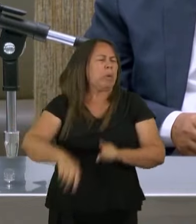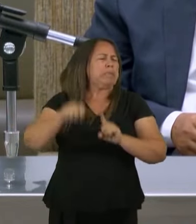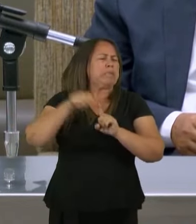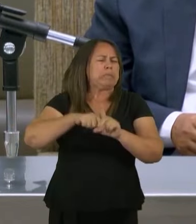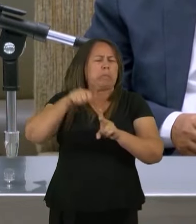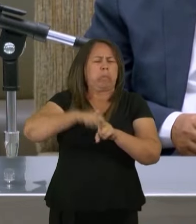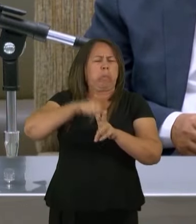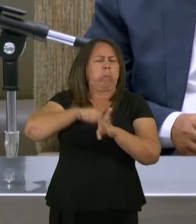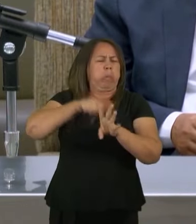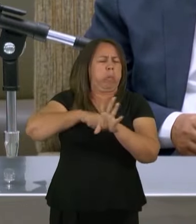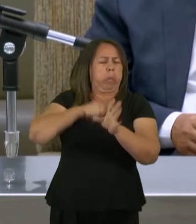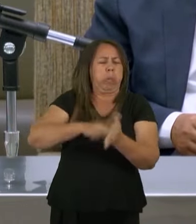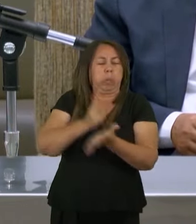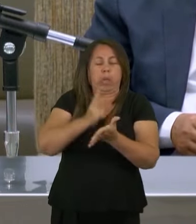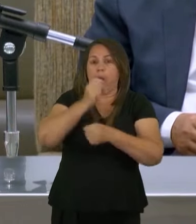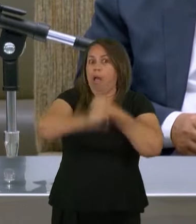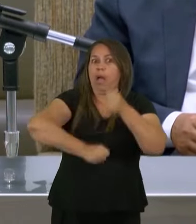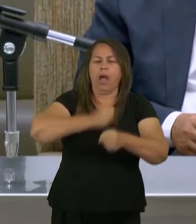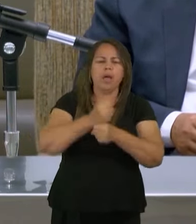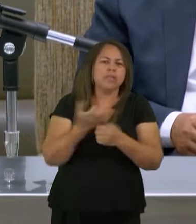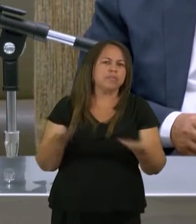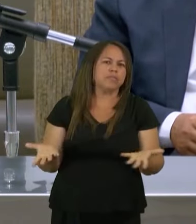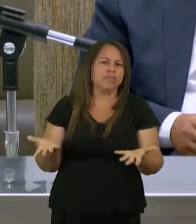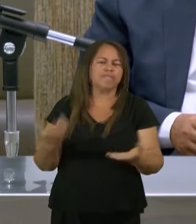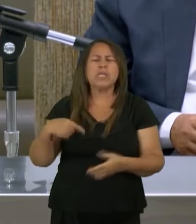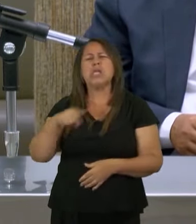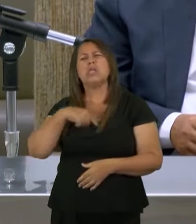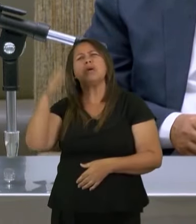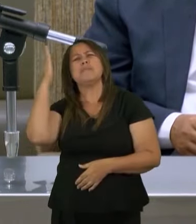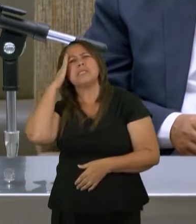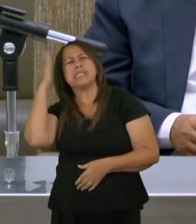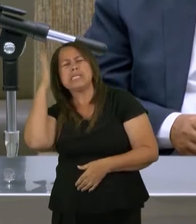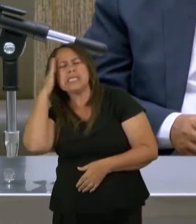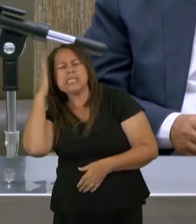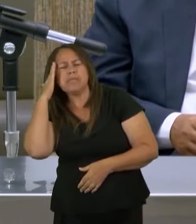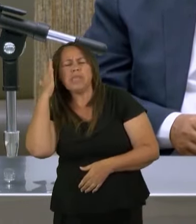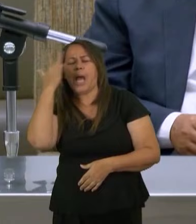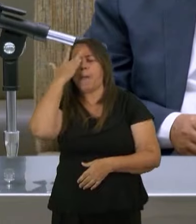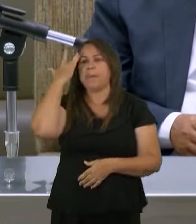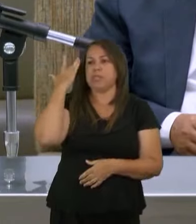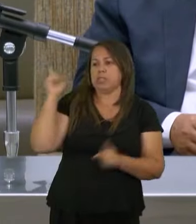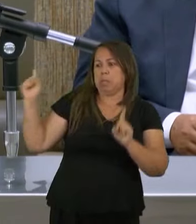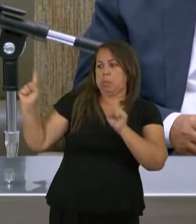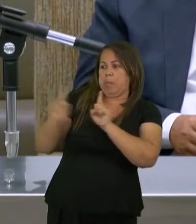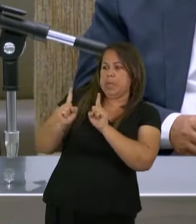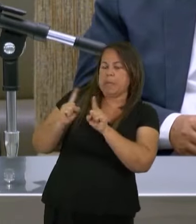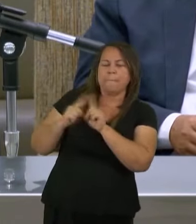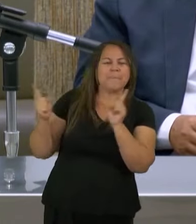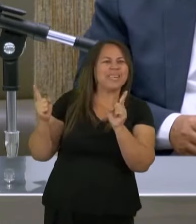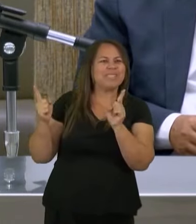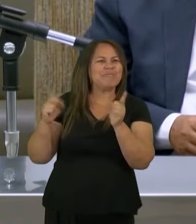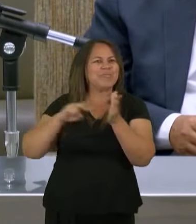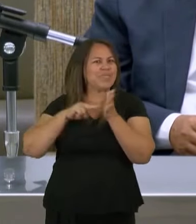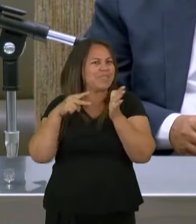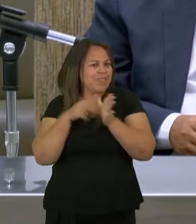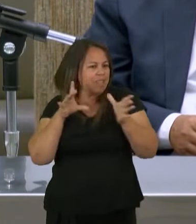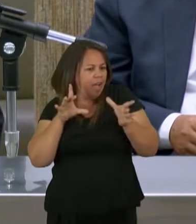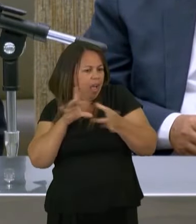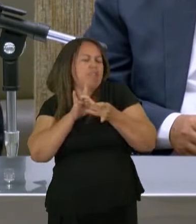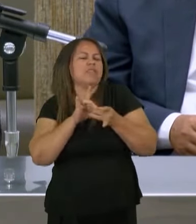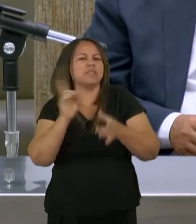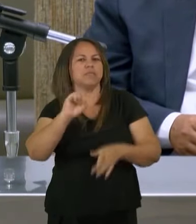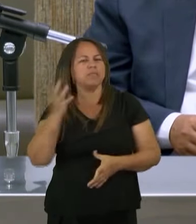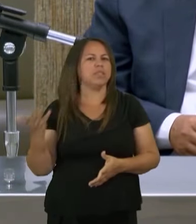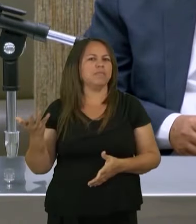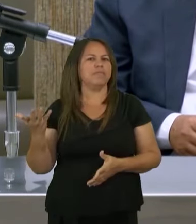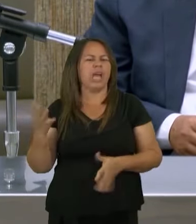nem sempre quem está perto está junto. Às vezes, quem está na multidão está apenas no lugar